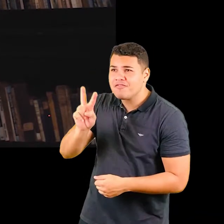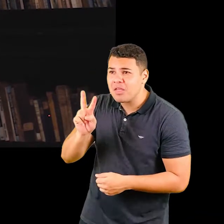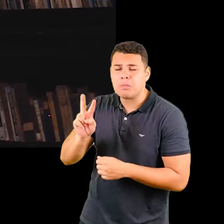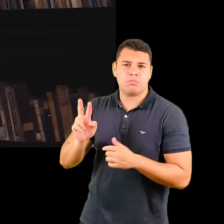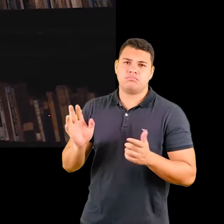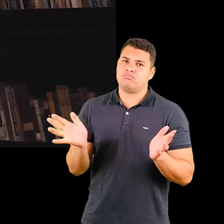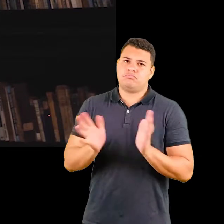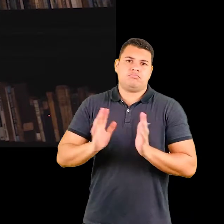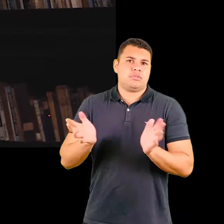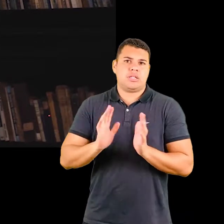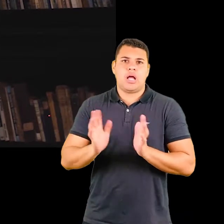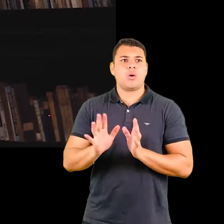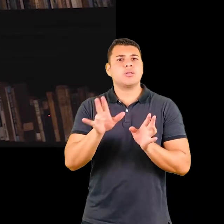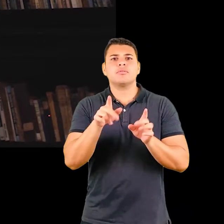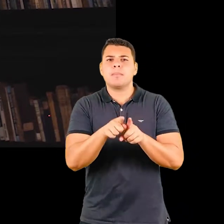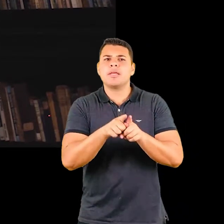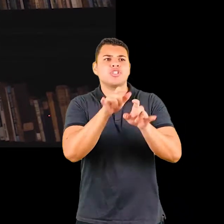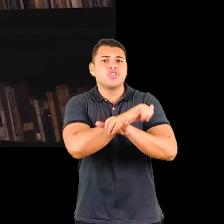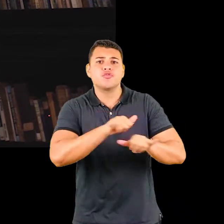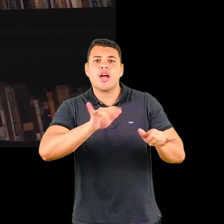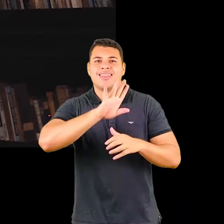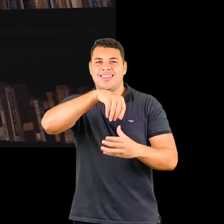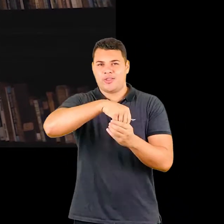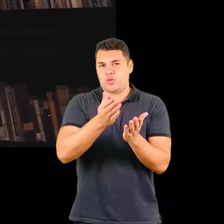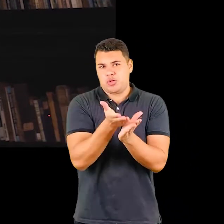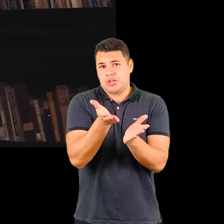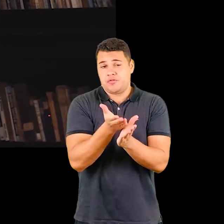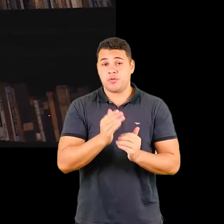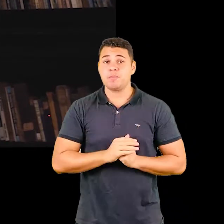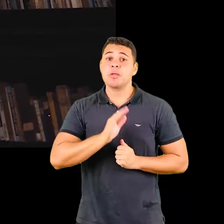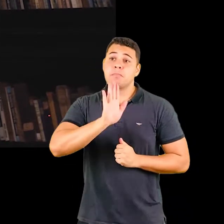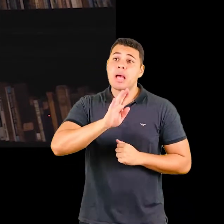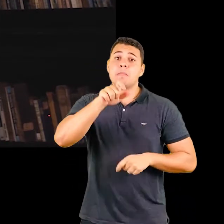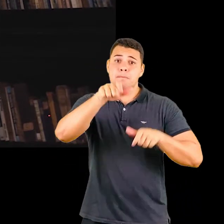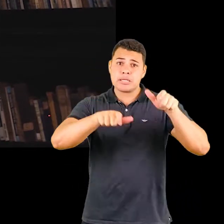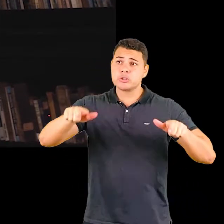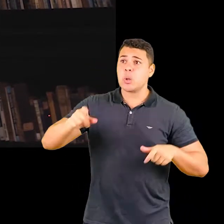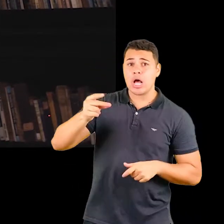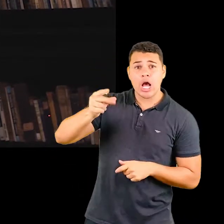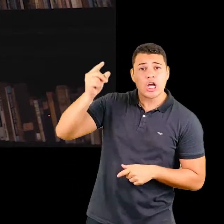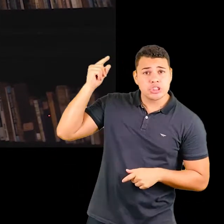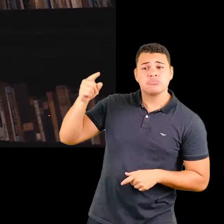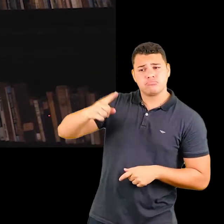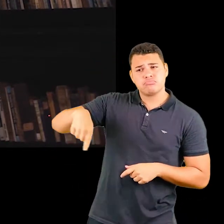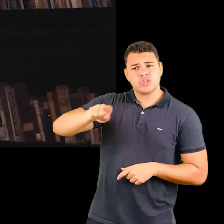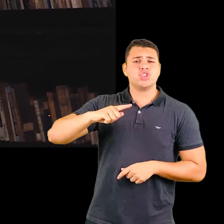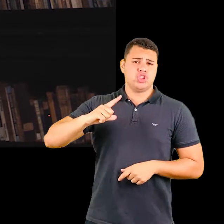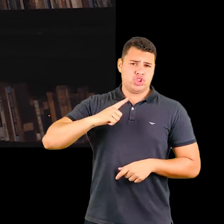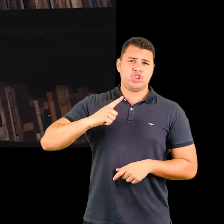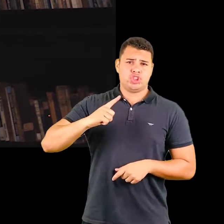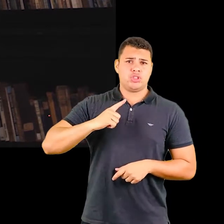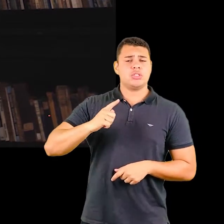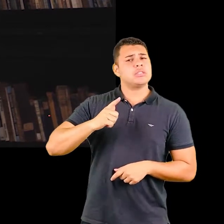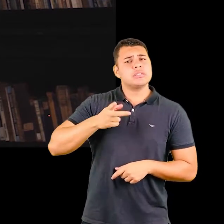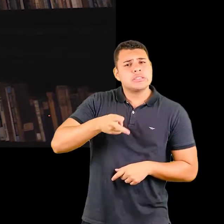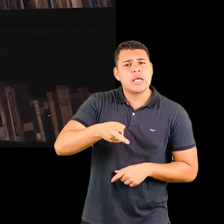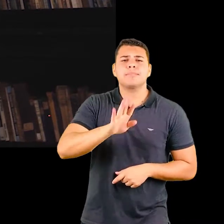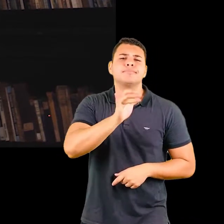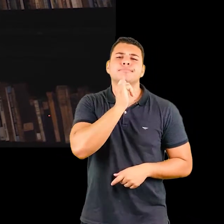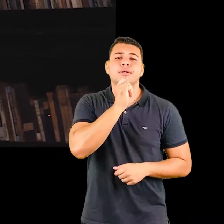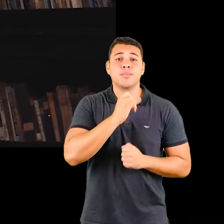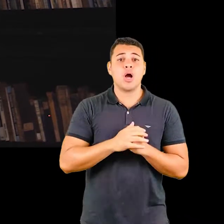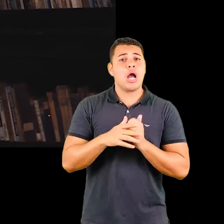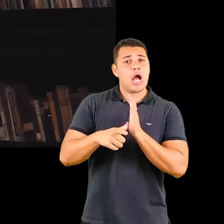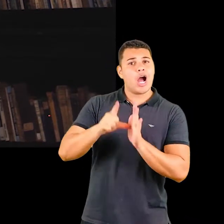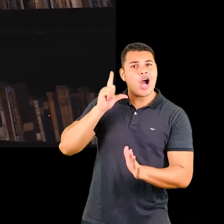que foi divulgada no livro. Mas os antigos, eles tinham essa prática de, antes